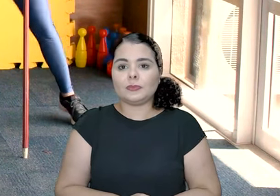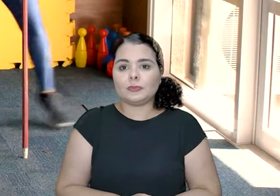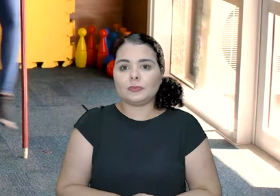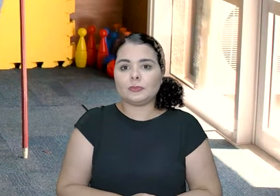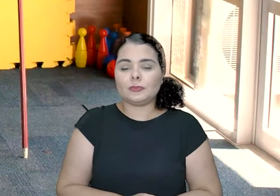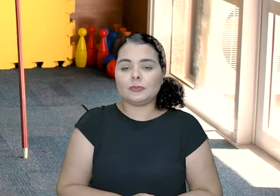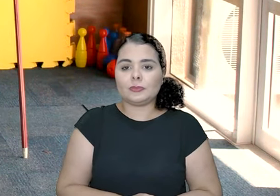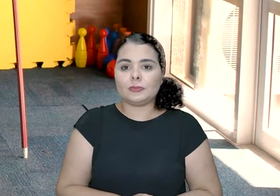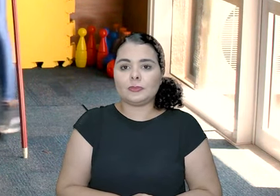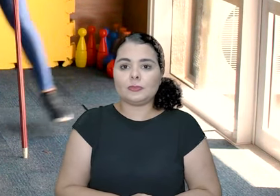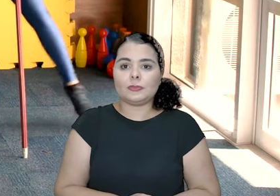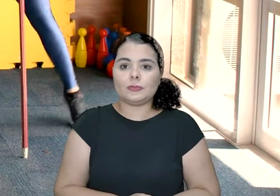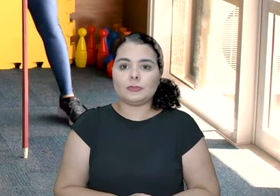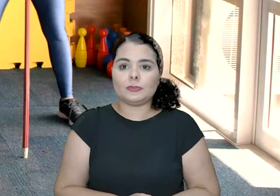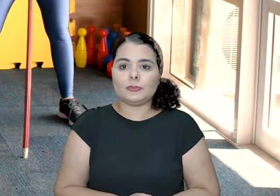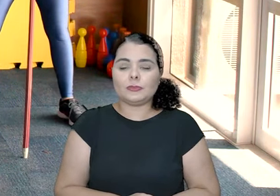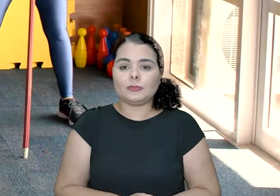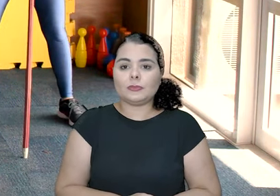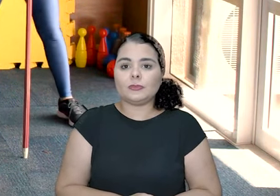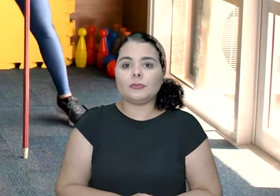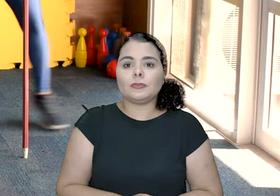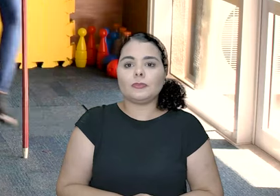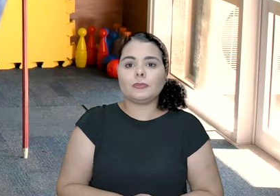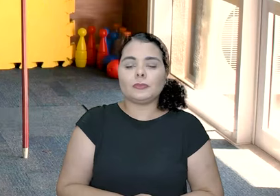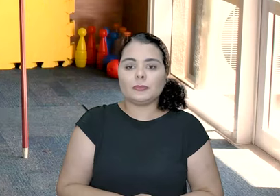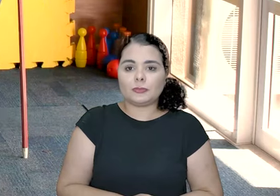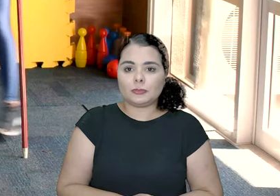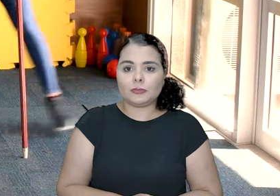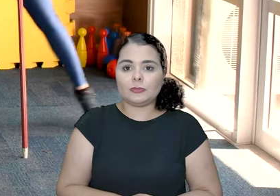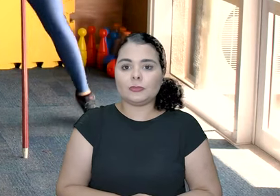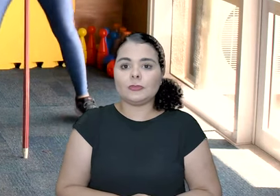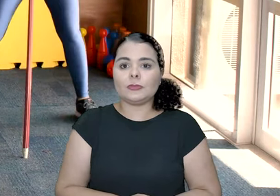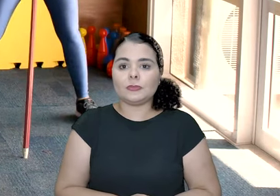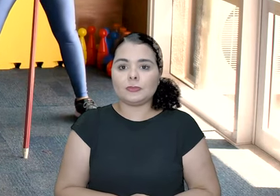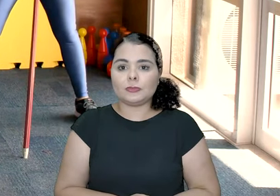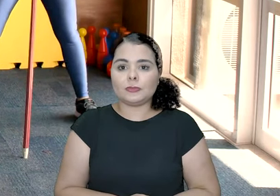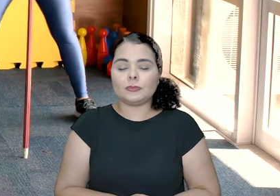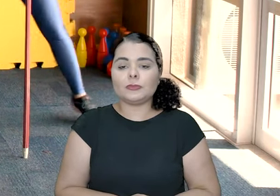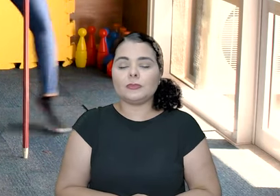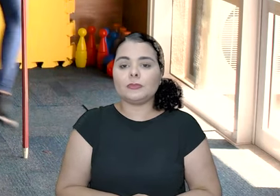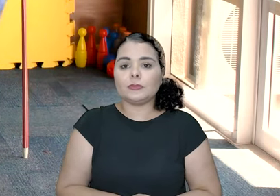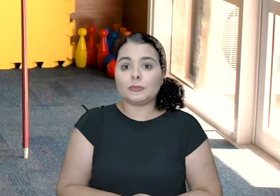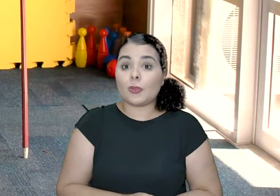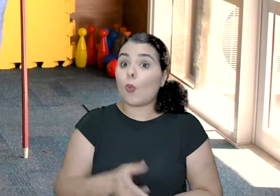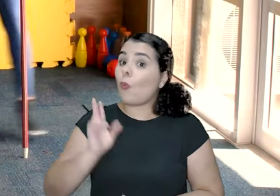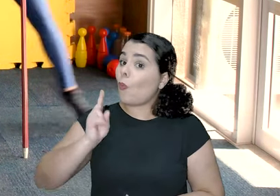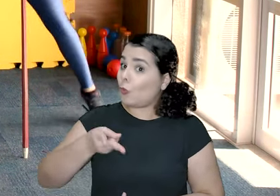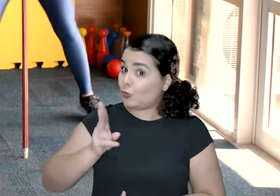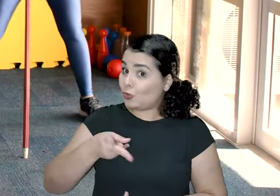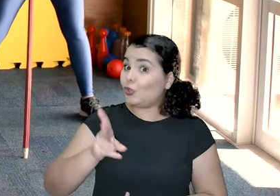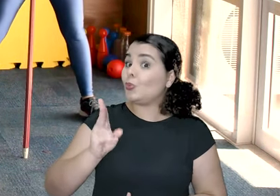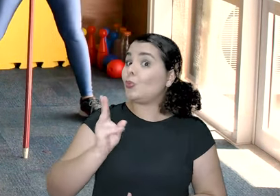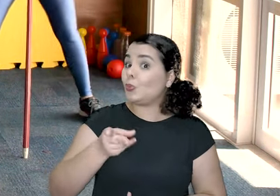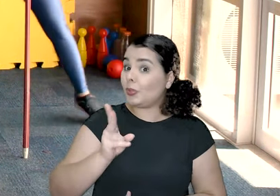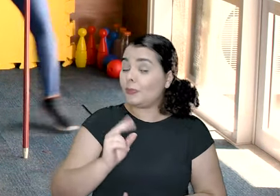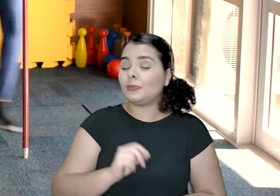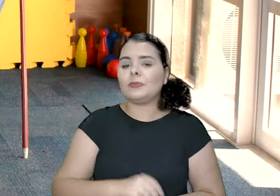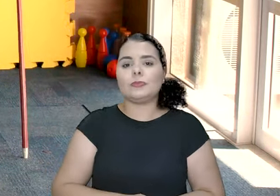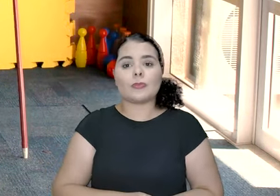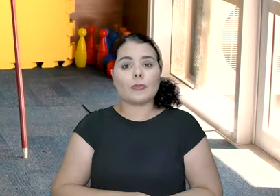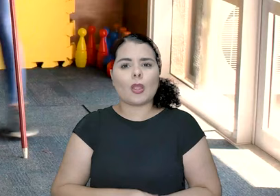volta. Chuta e volta. Chuta e volta. Continua.